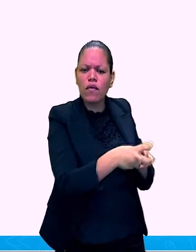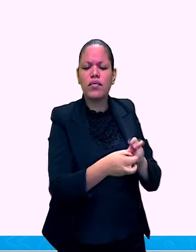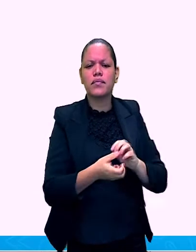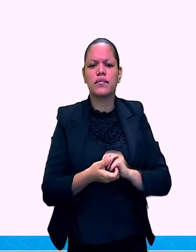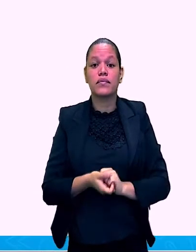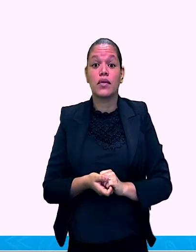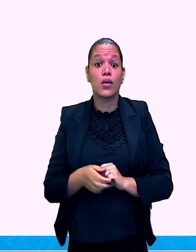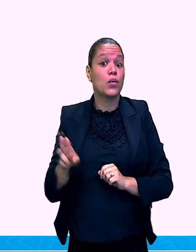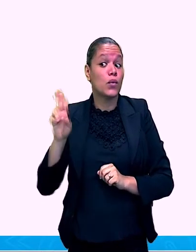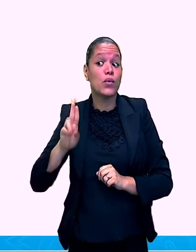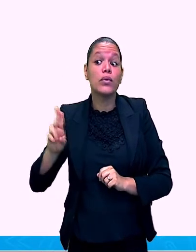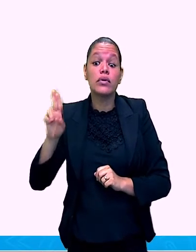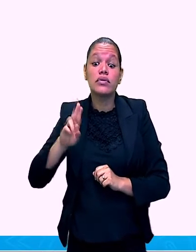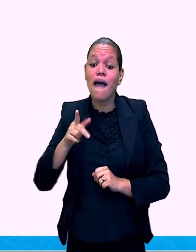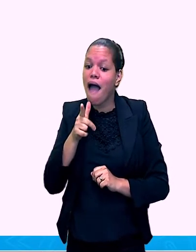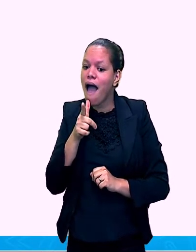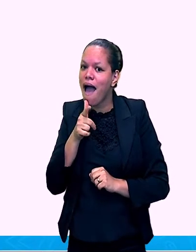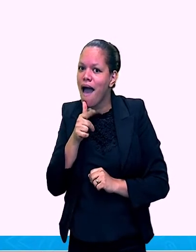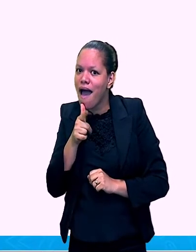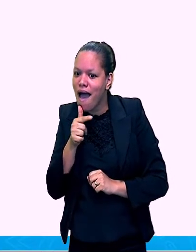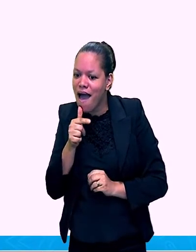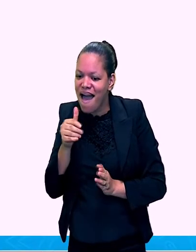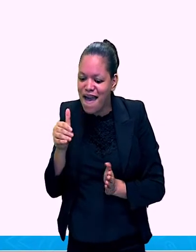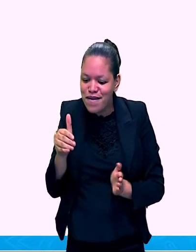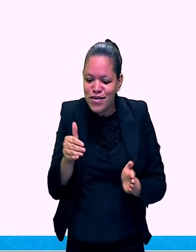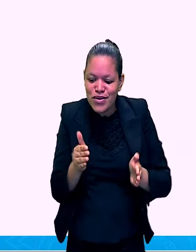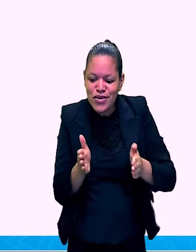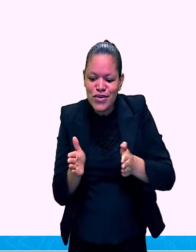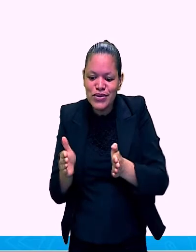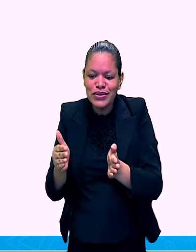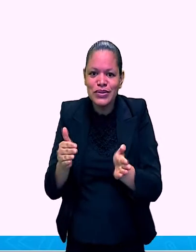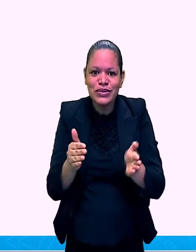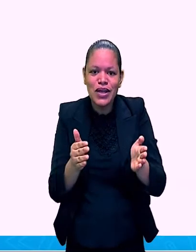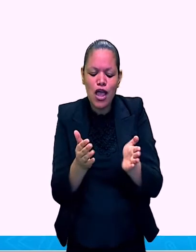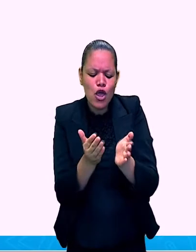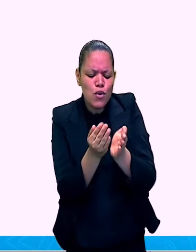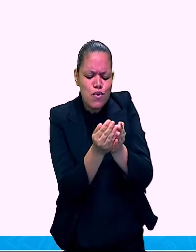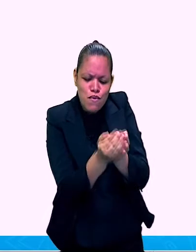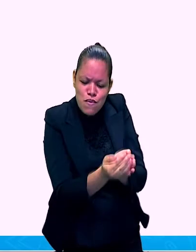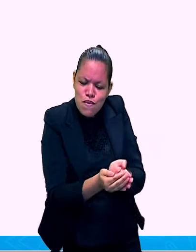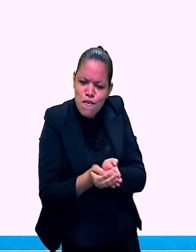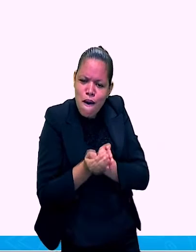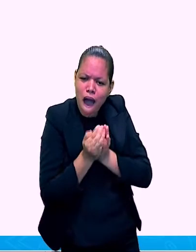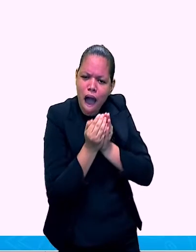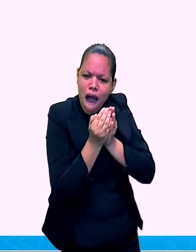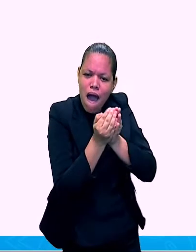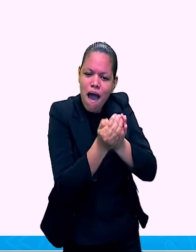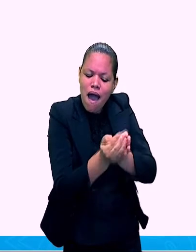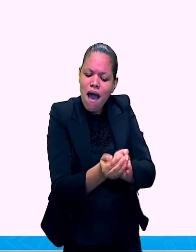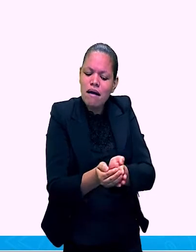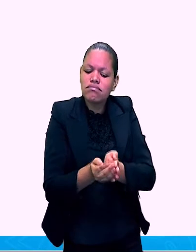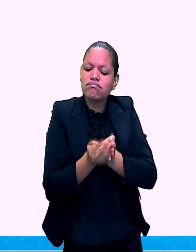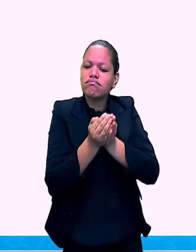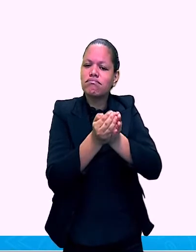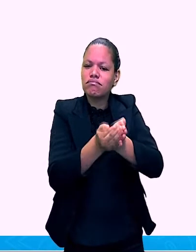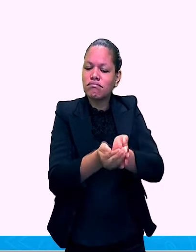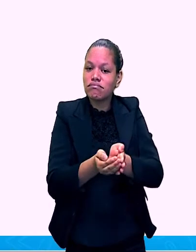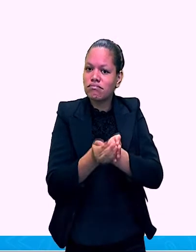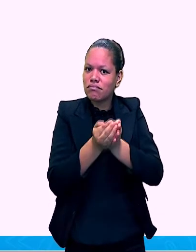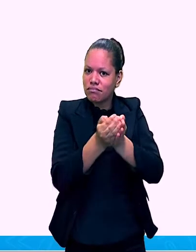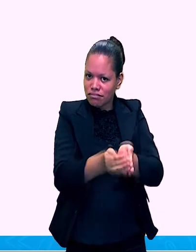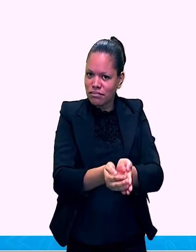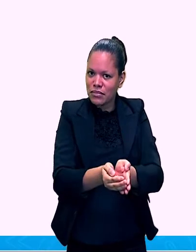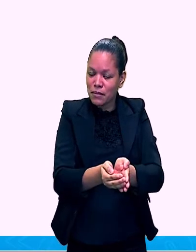Eram embarcações, eram canoas, eram através deles. Inclusive, foi assim que Portugal chegou aqui no